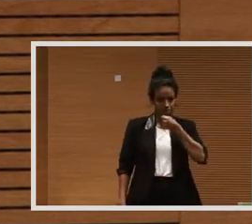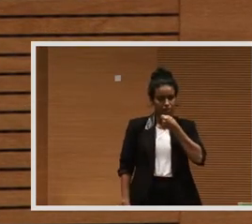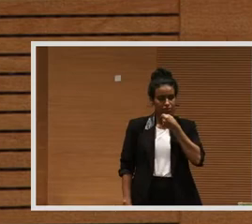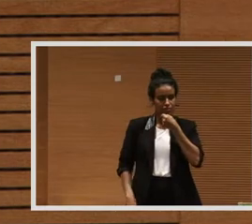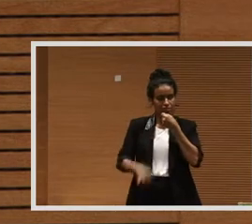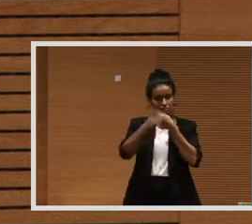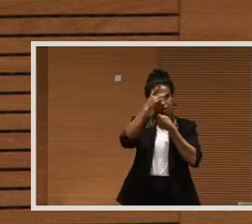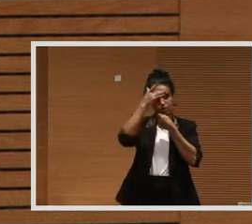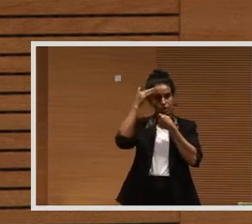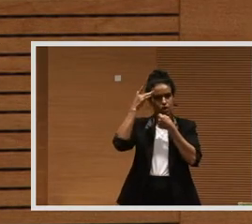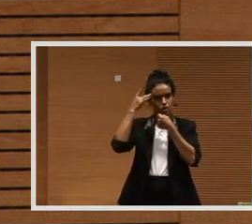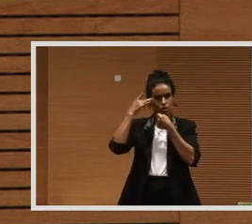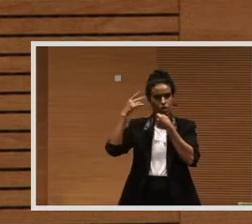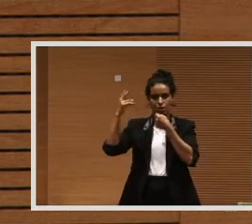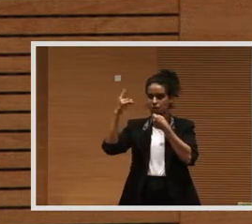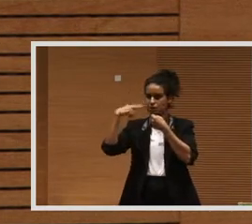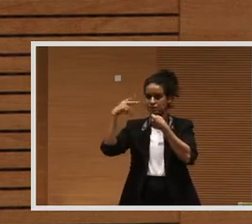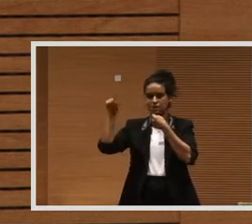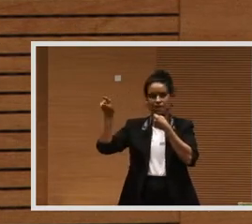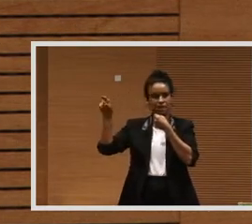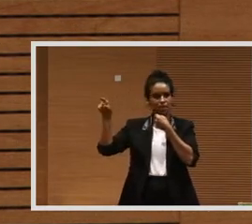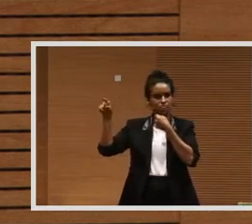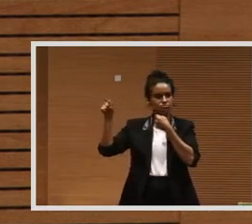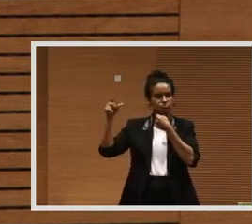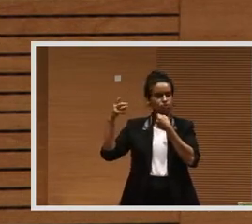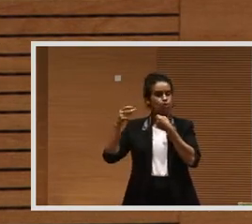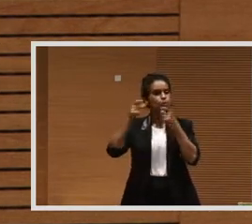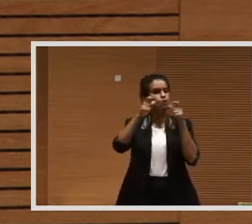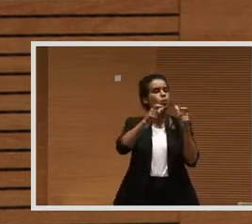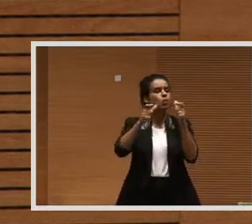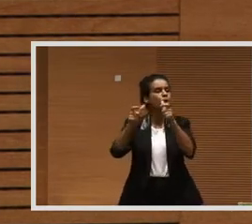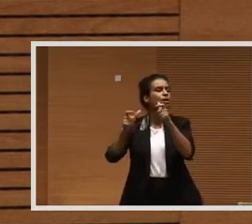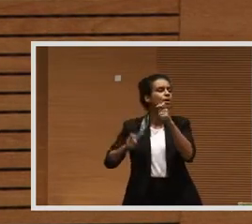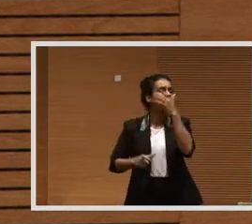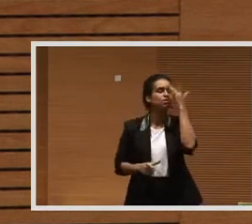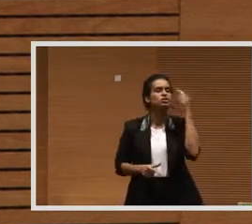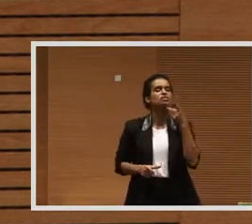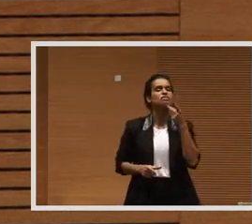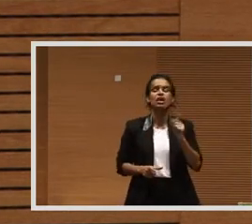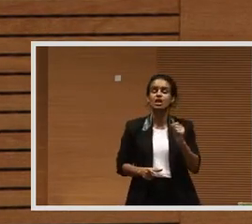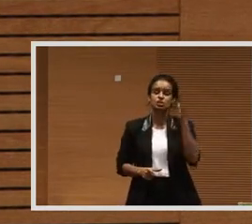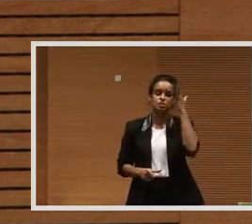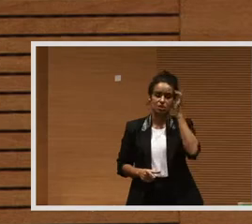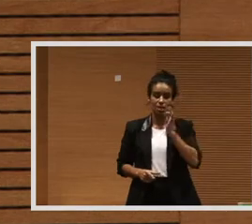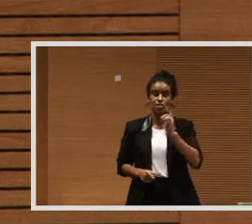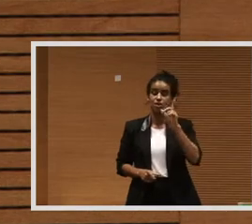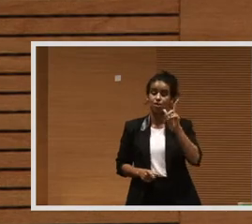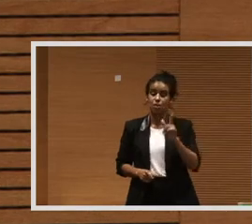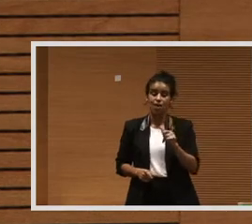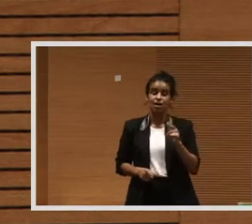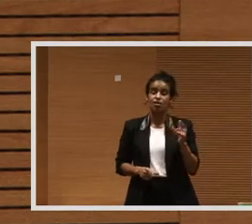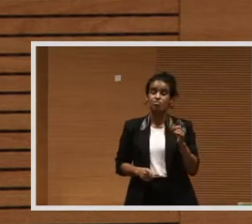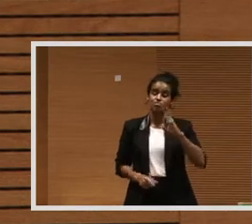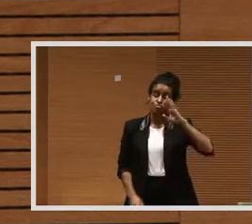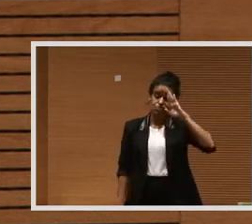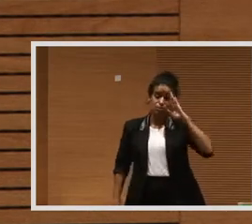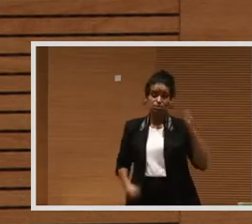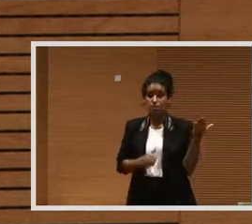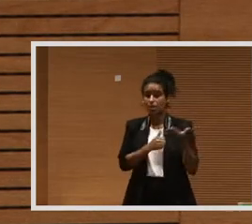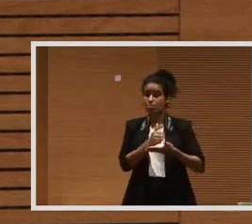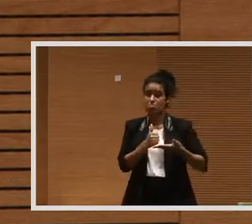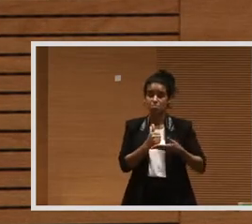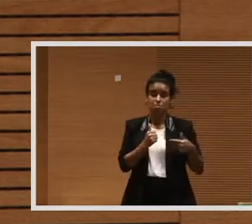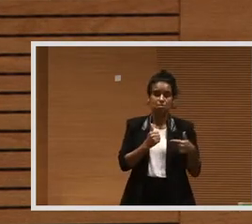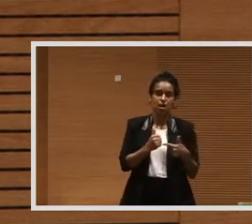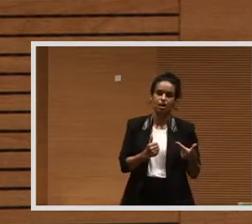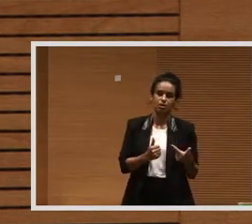não sabem onde está o falante. E ficam perdidos. Então, é fundamental que a gente fale fora do